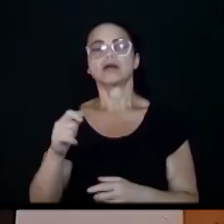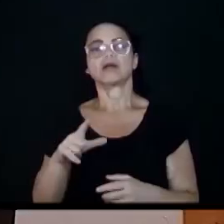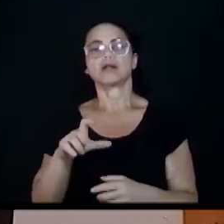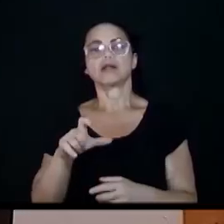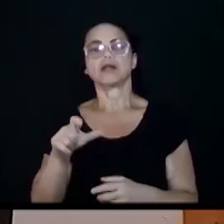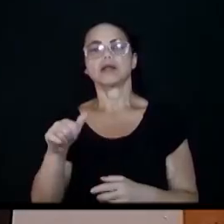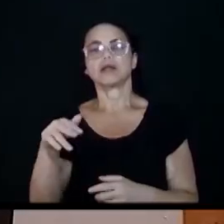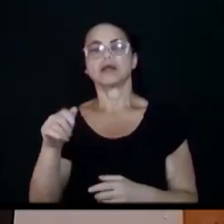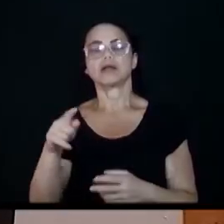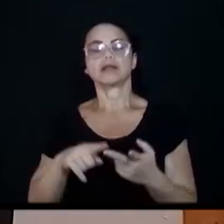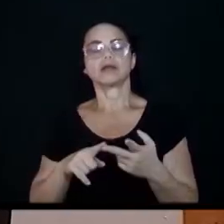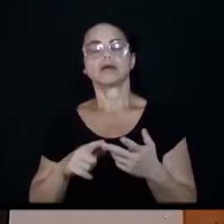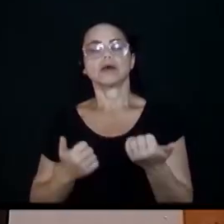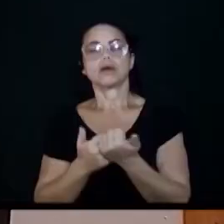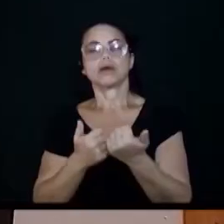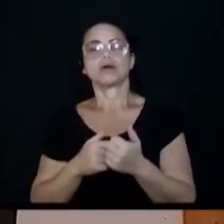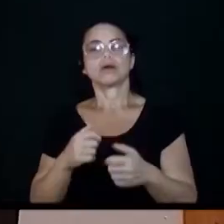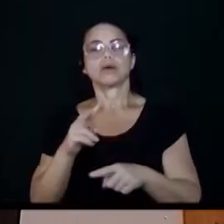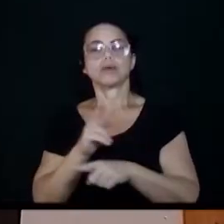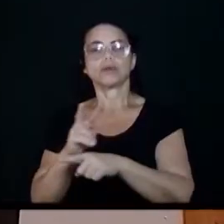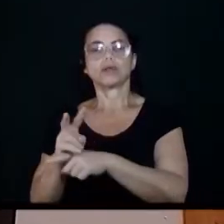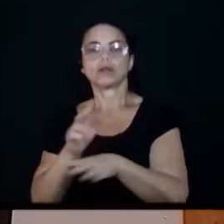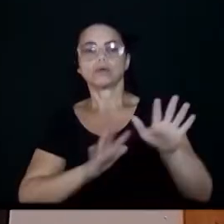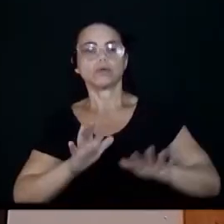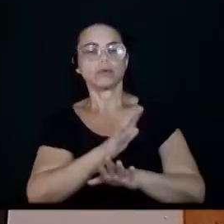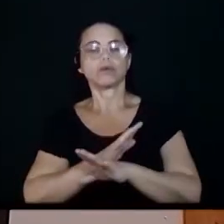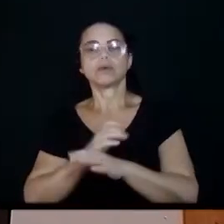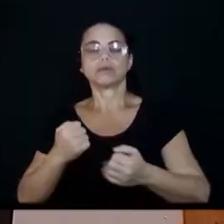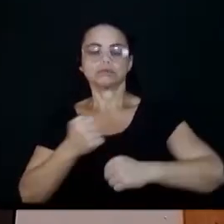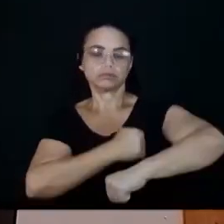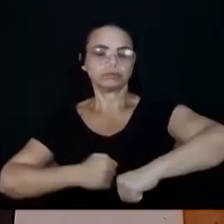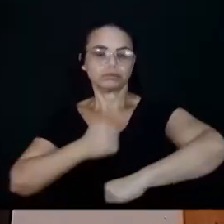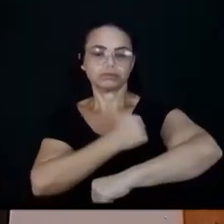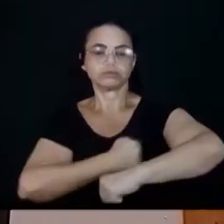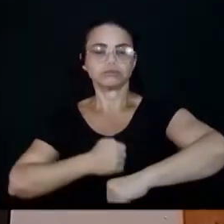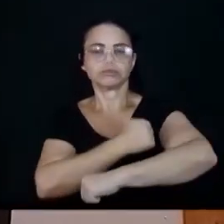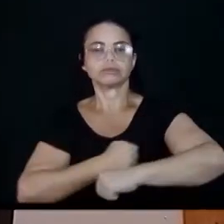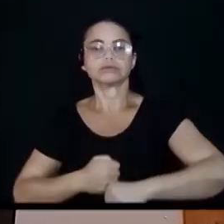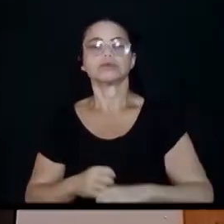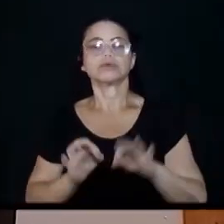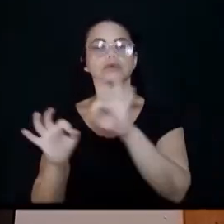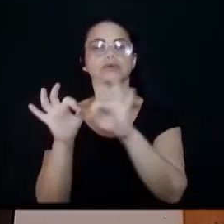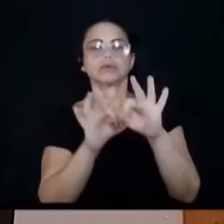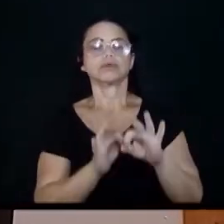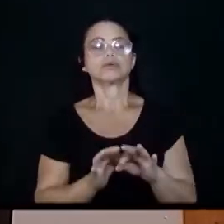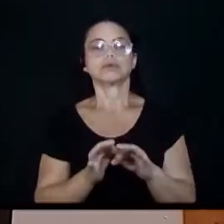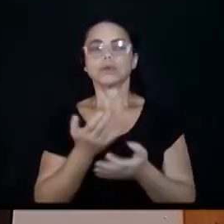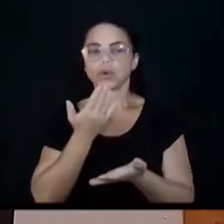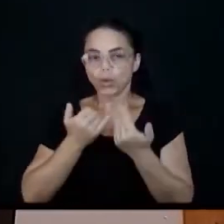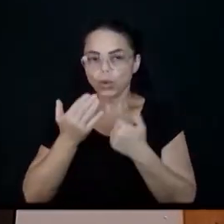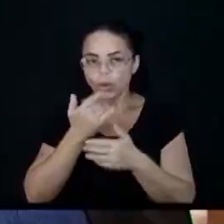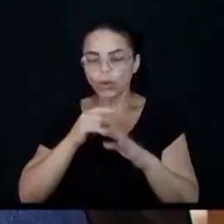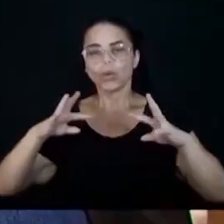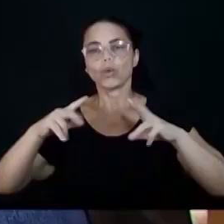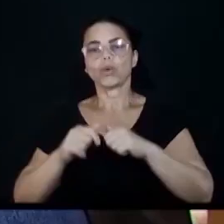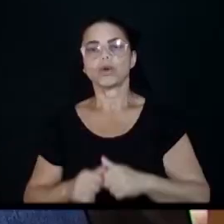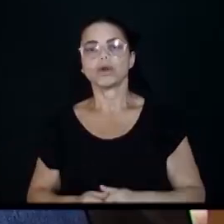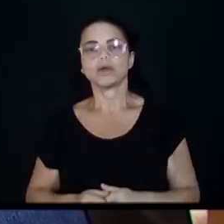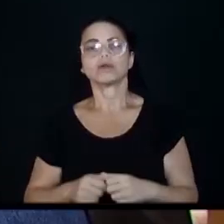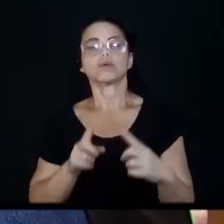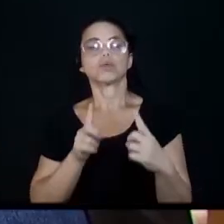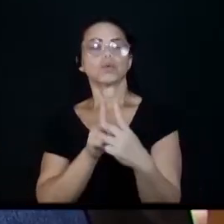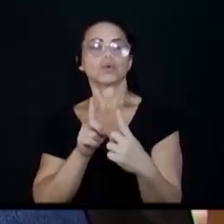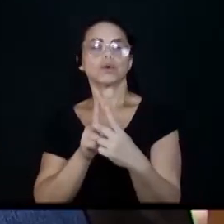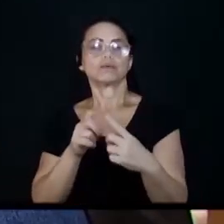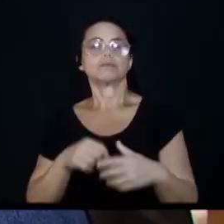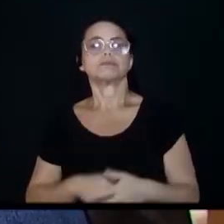da cozinha, que mantém as coisas em ordem e garante também a alimentação de todos esses atendidos. E nós temos